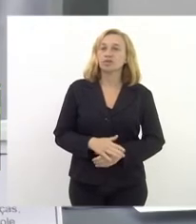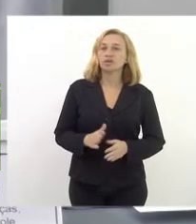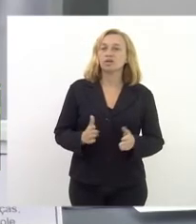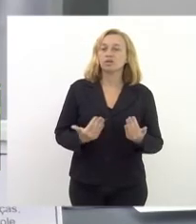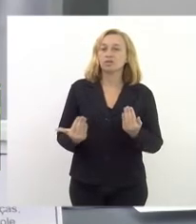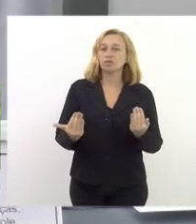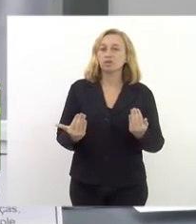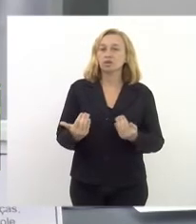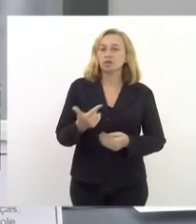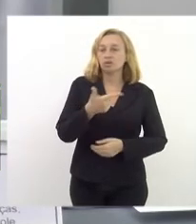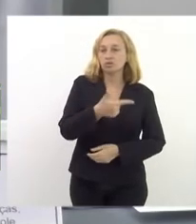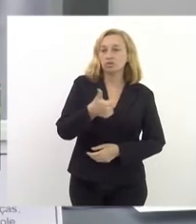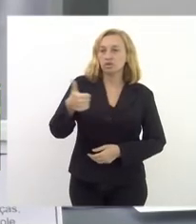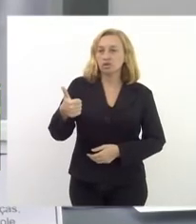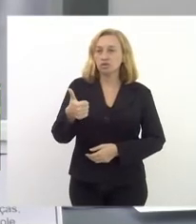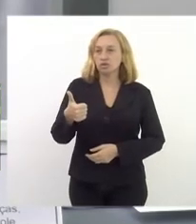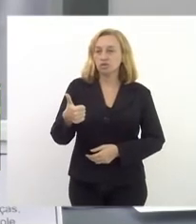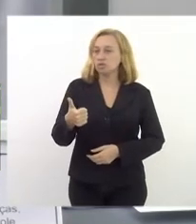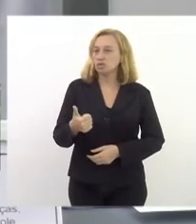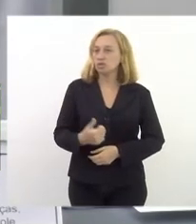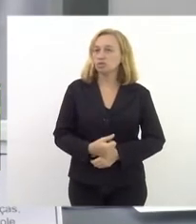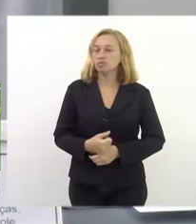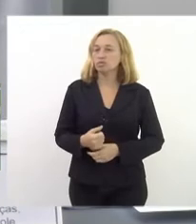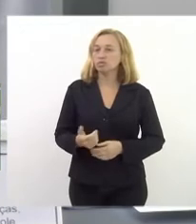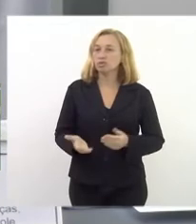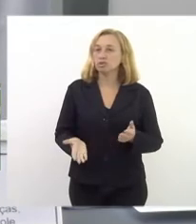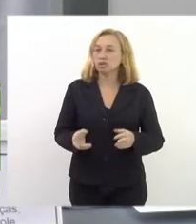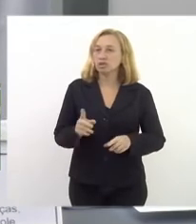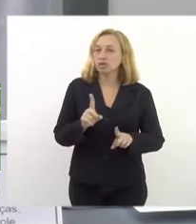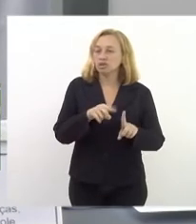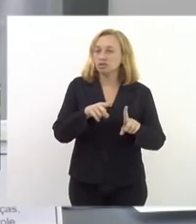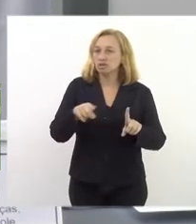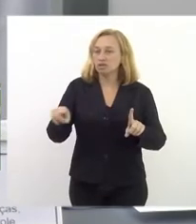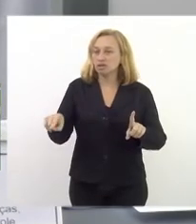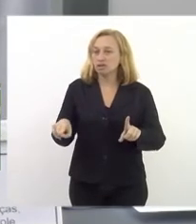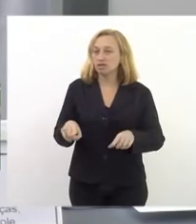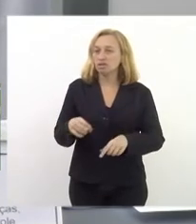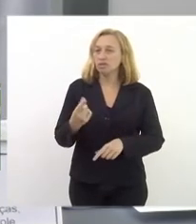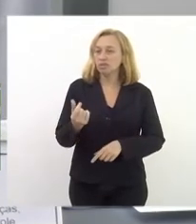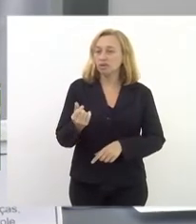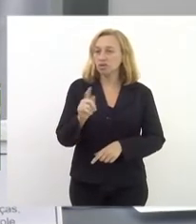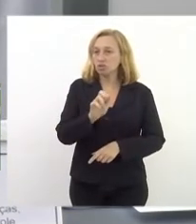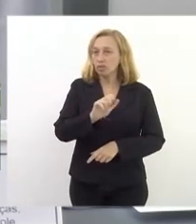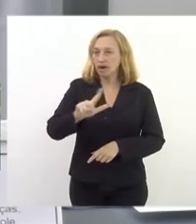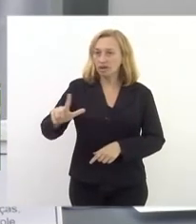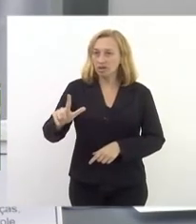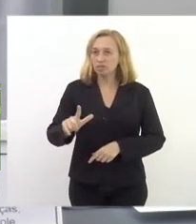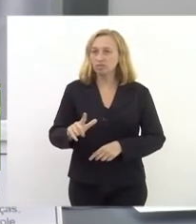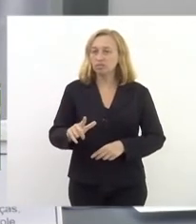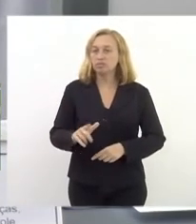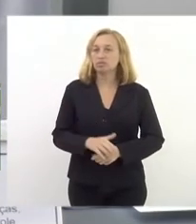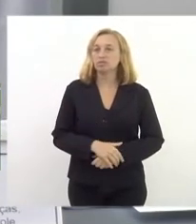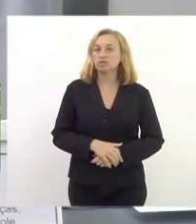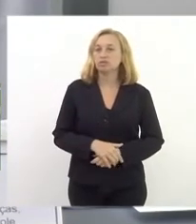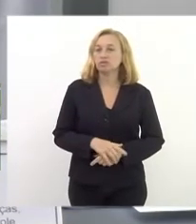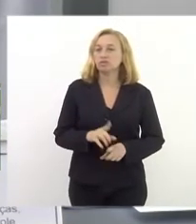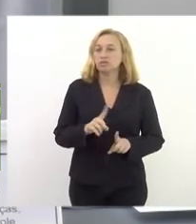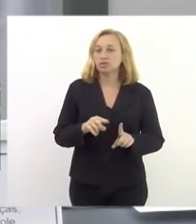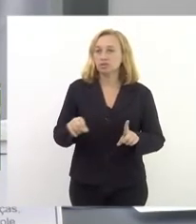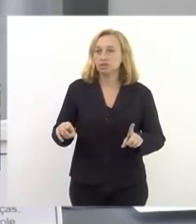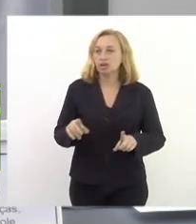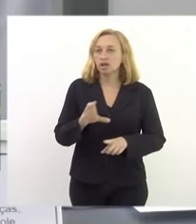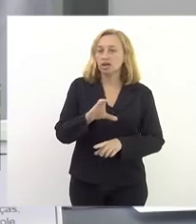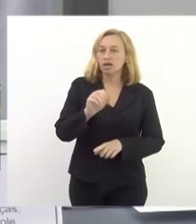2021, pelos índices da variação do preço do barril, pela variação do